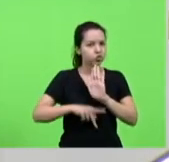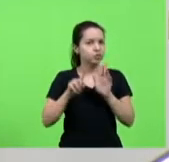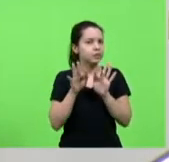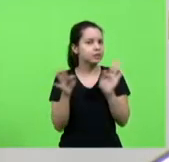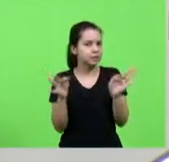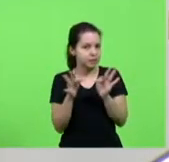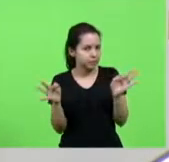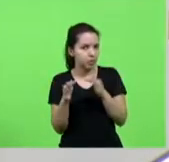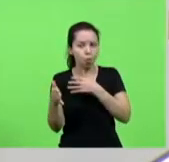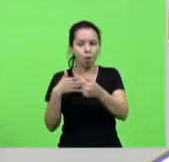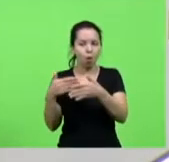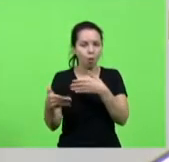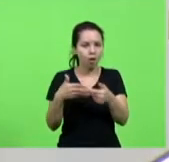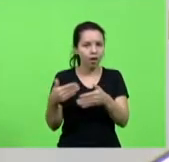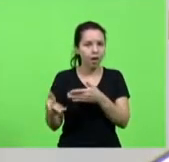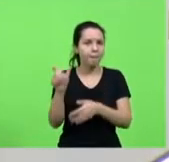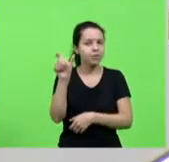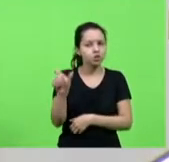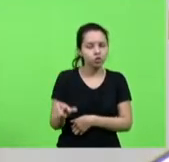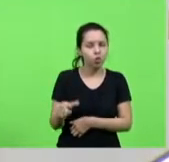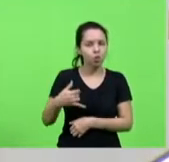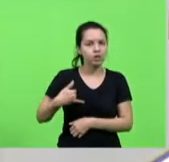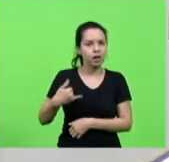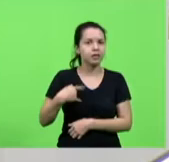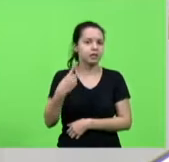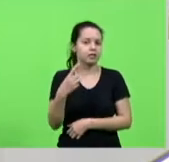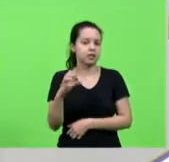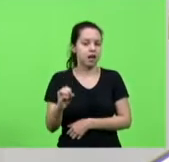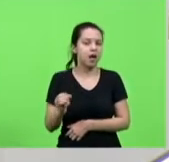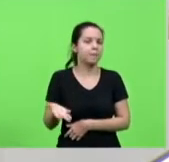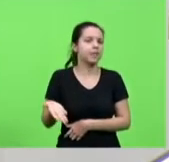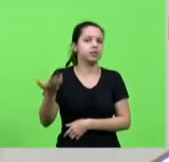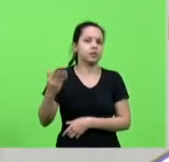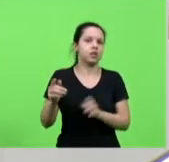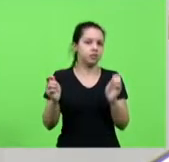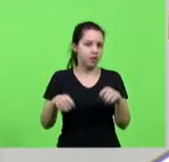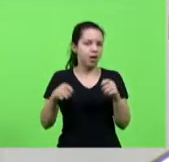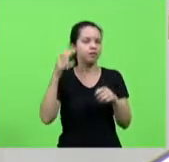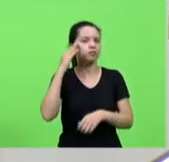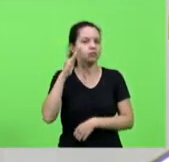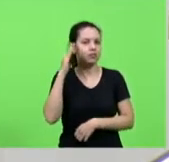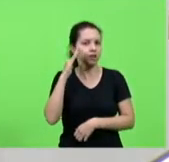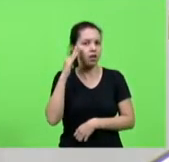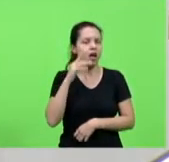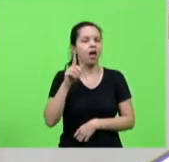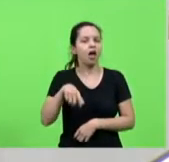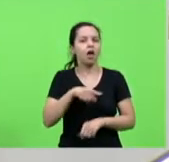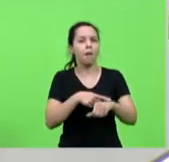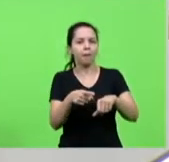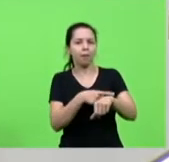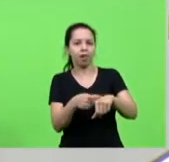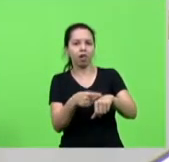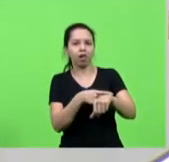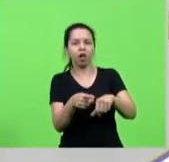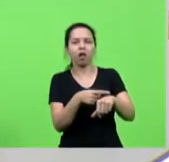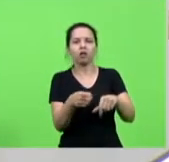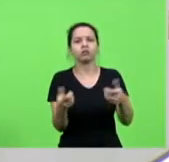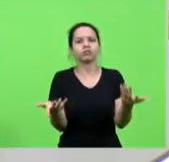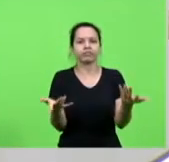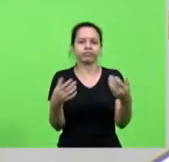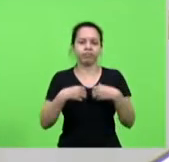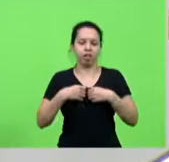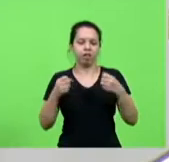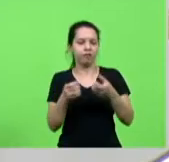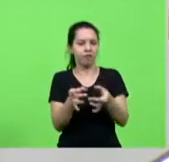por qualquer pessoa com mais de 10 anos de idade. Material obsceno, pornográfico, voltado a público infantil, não